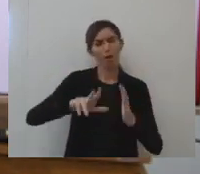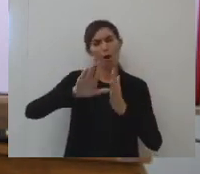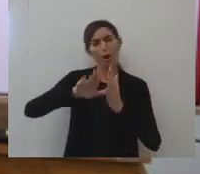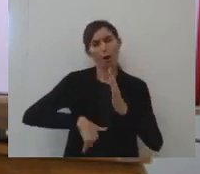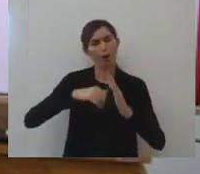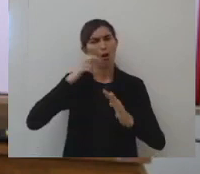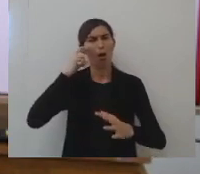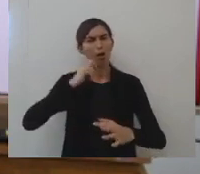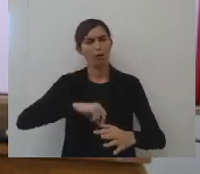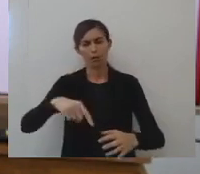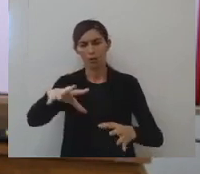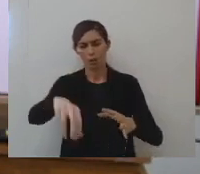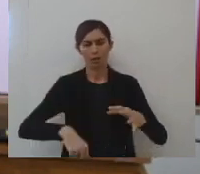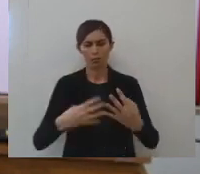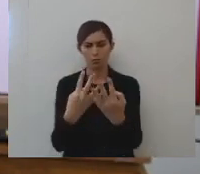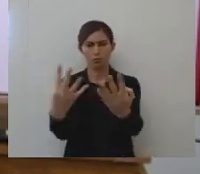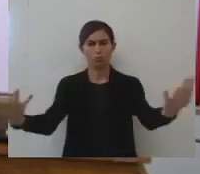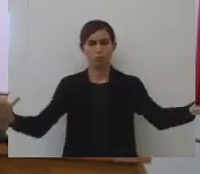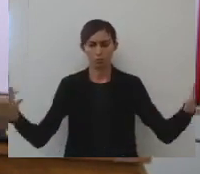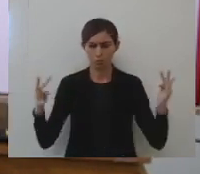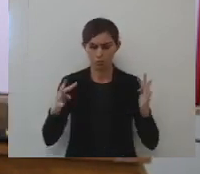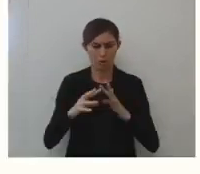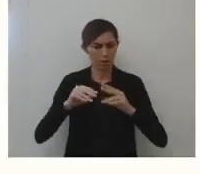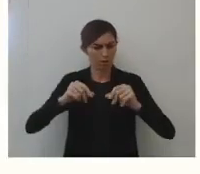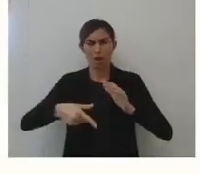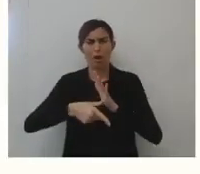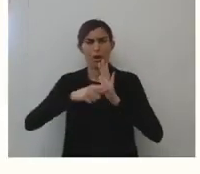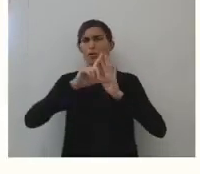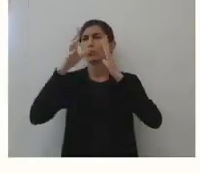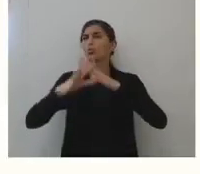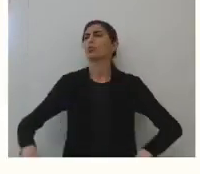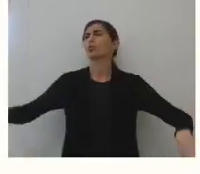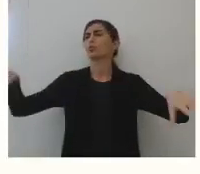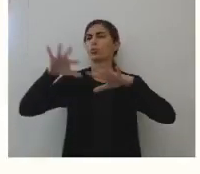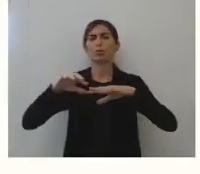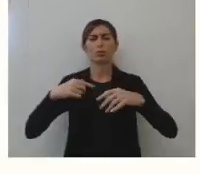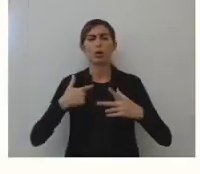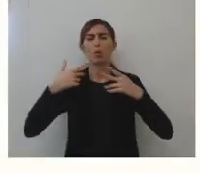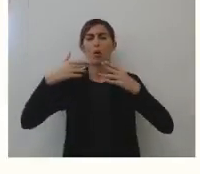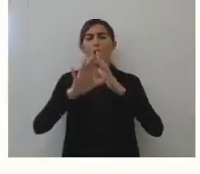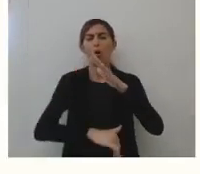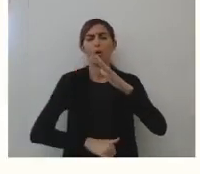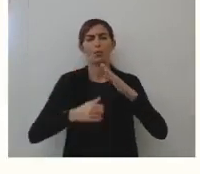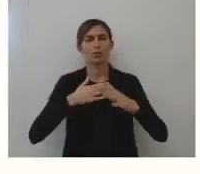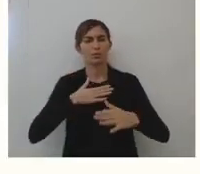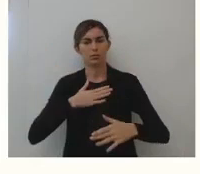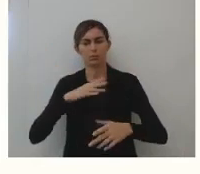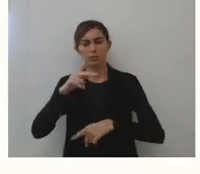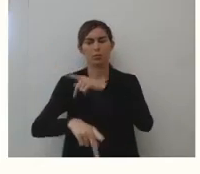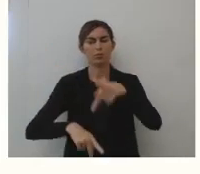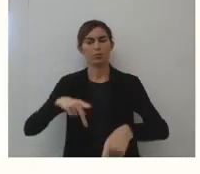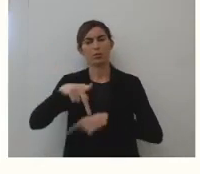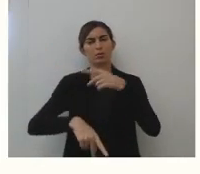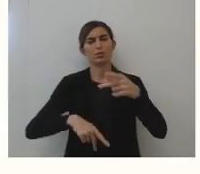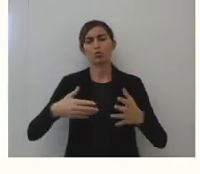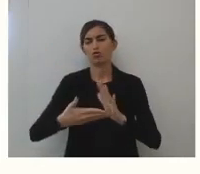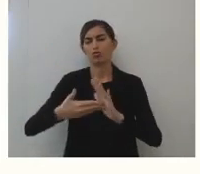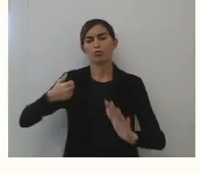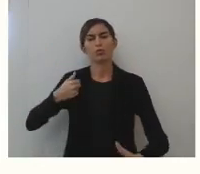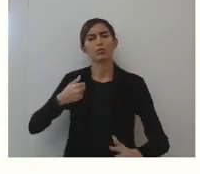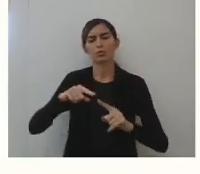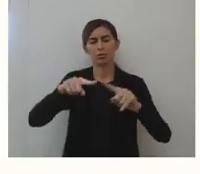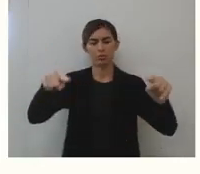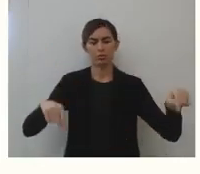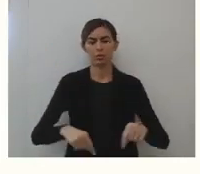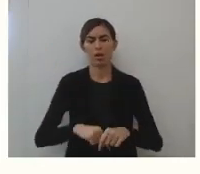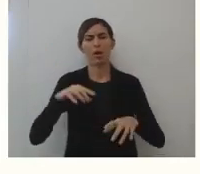partir do momento que eu pego uma cerca e eu cerco uma terra que antes ela era de todos, eu estou roubando essa terra da população, eu estou tirando essa terra